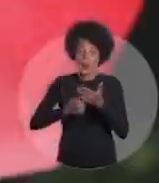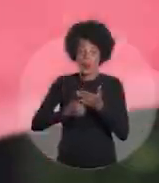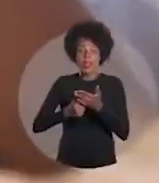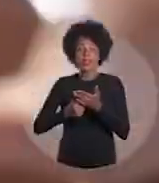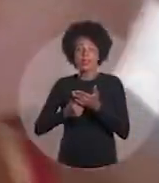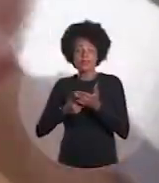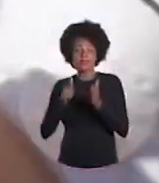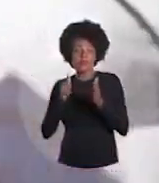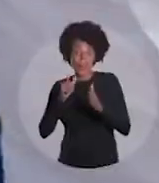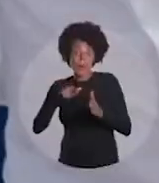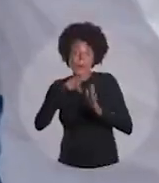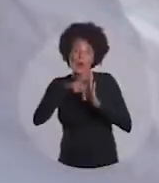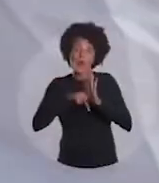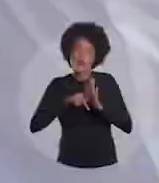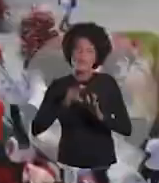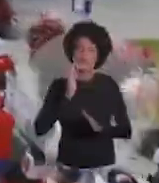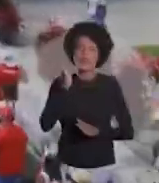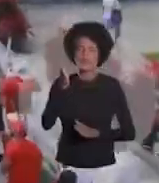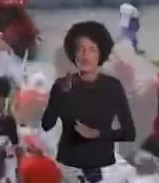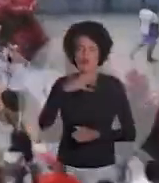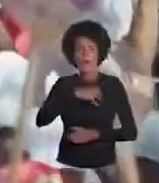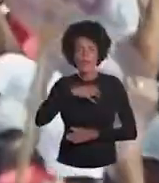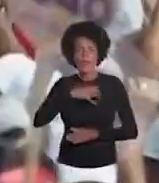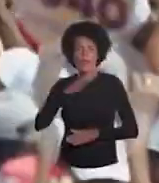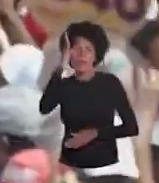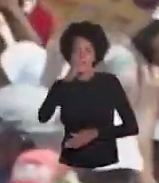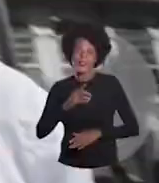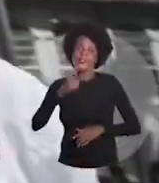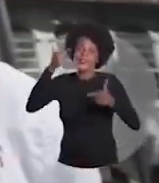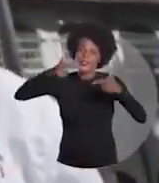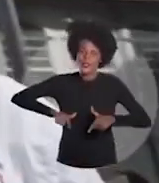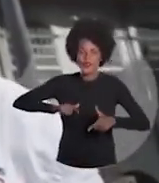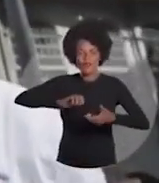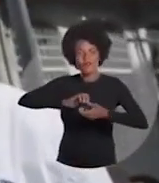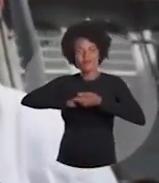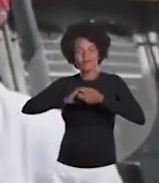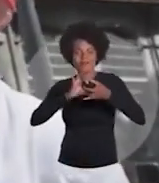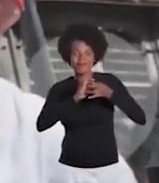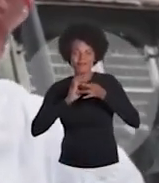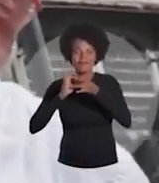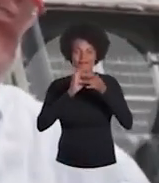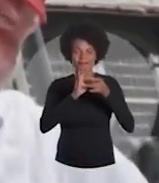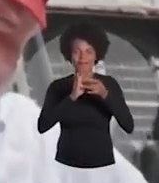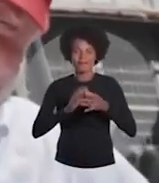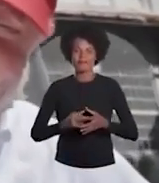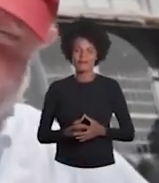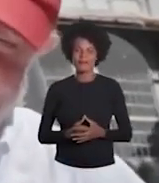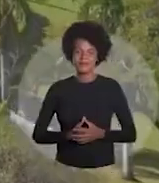projeto de futuro. É a Bahia e o Brasil outra vez de mãos dadas.